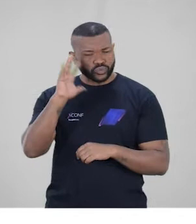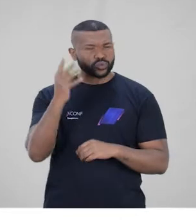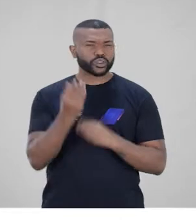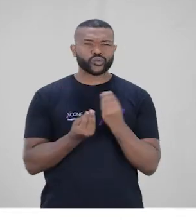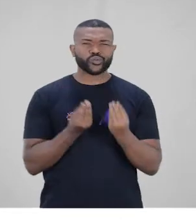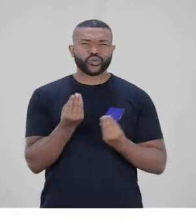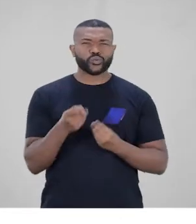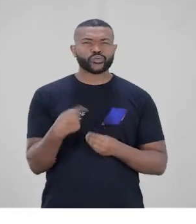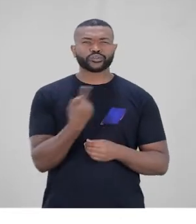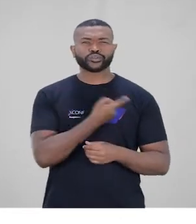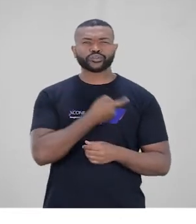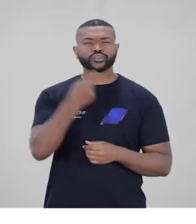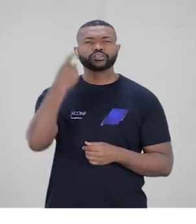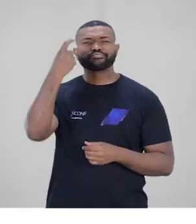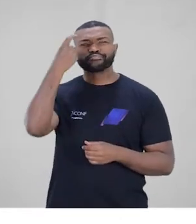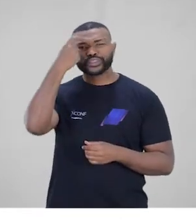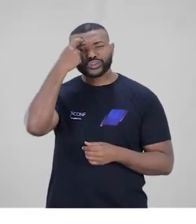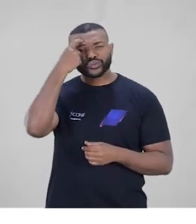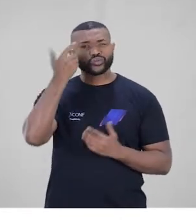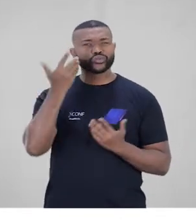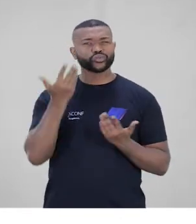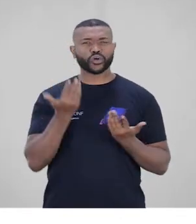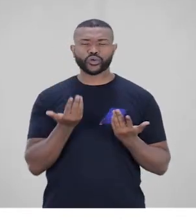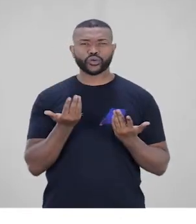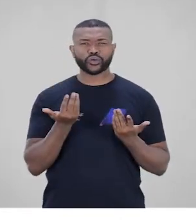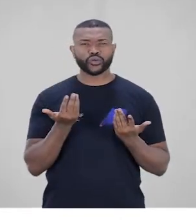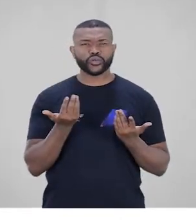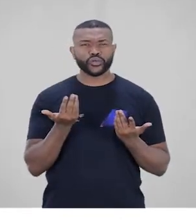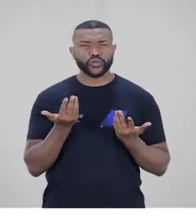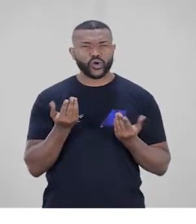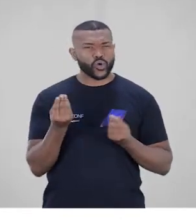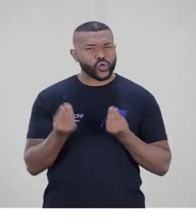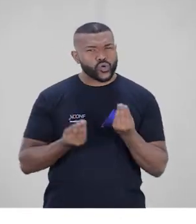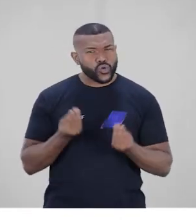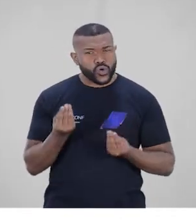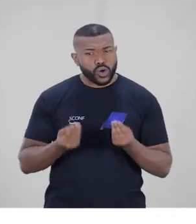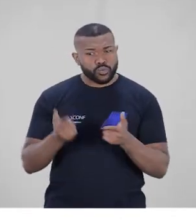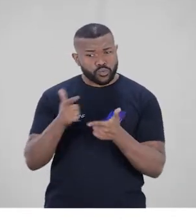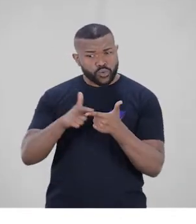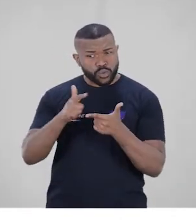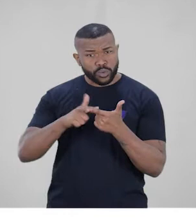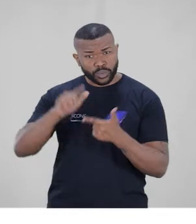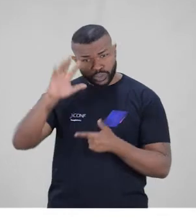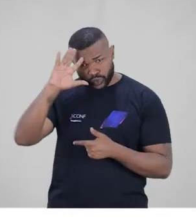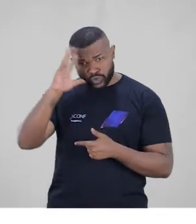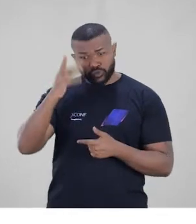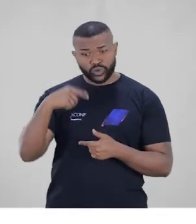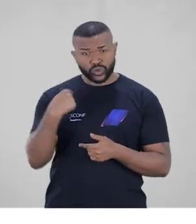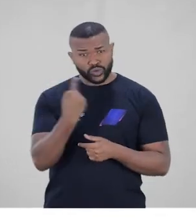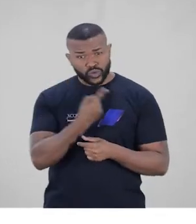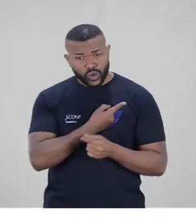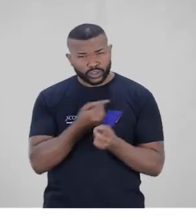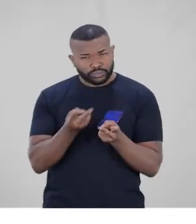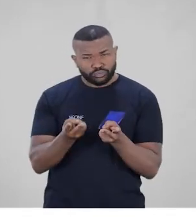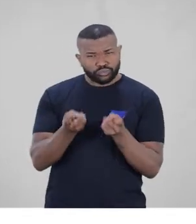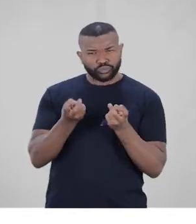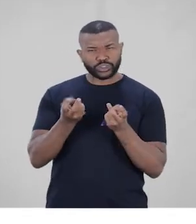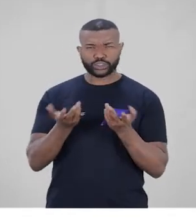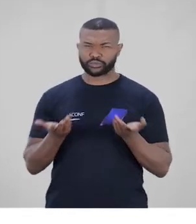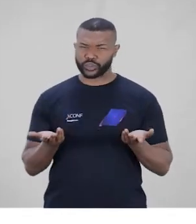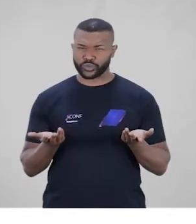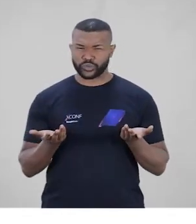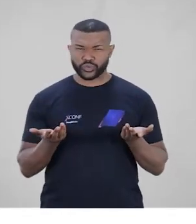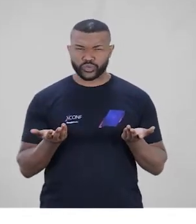como que a gente pensou em solucionar o problema que a gente acabou de ver,